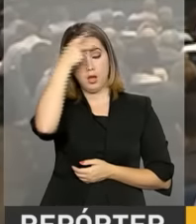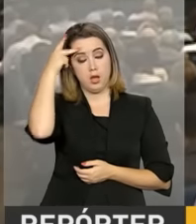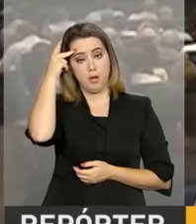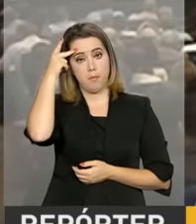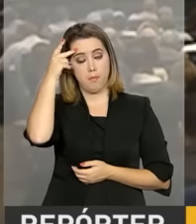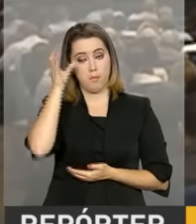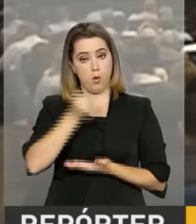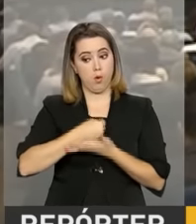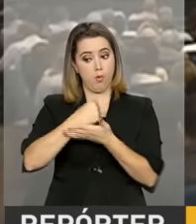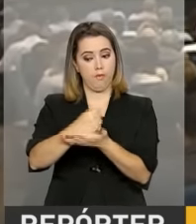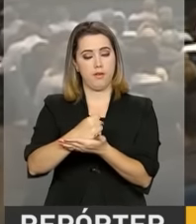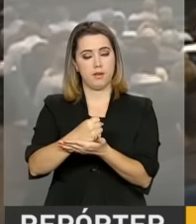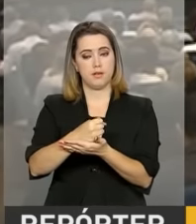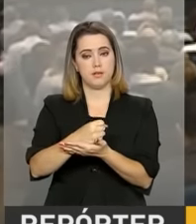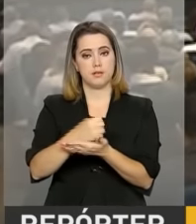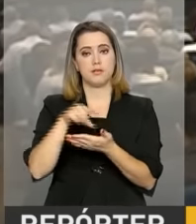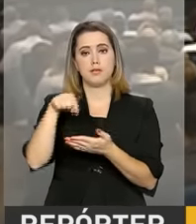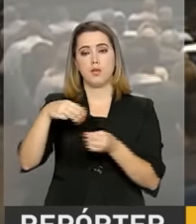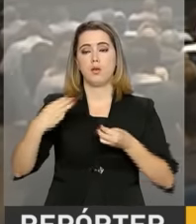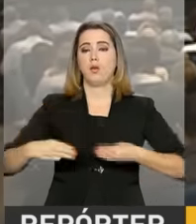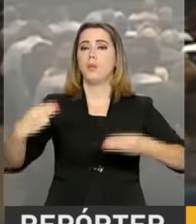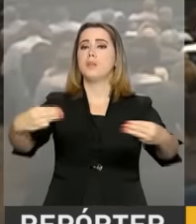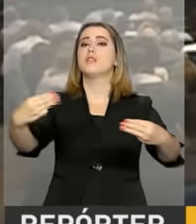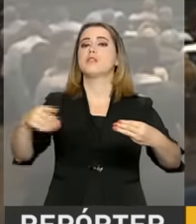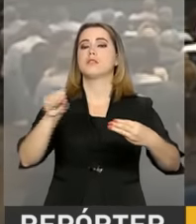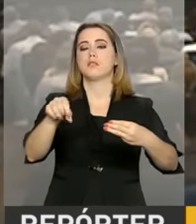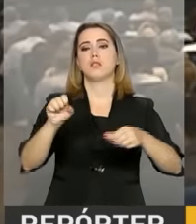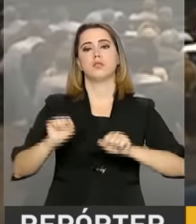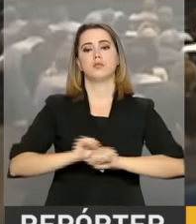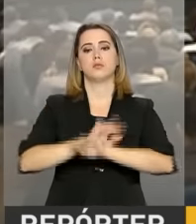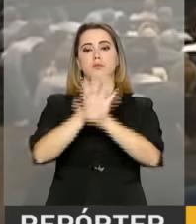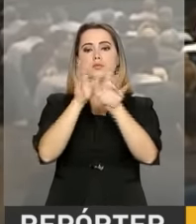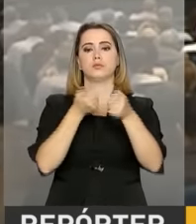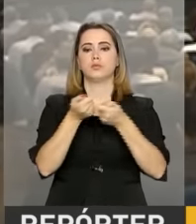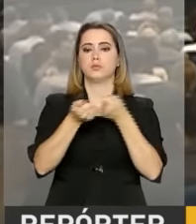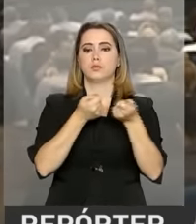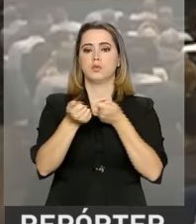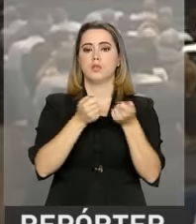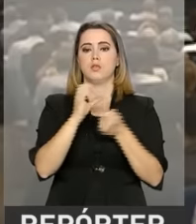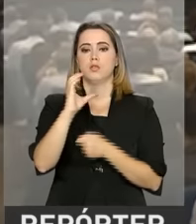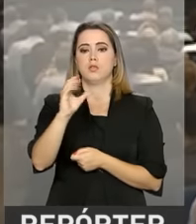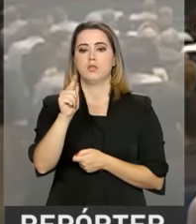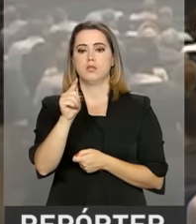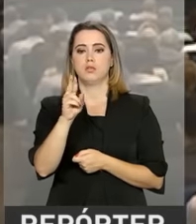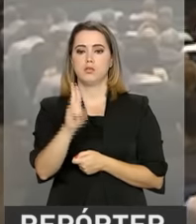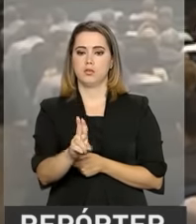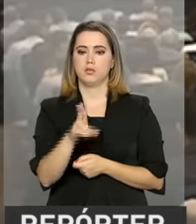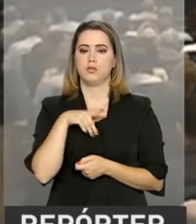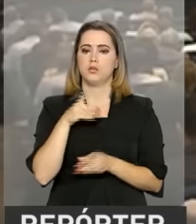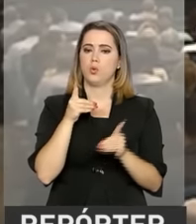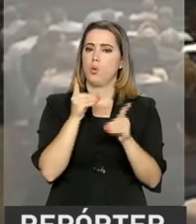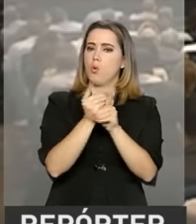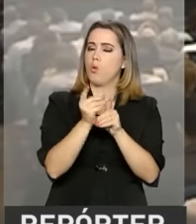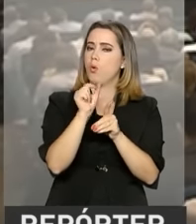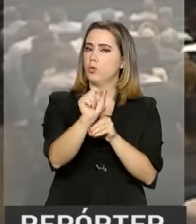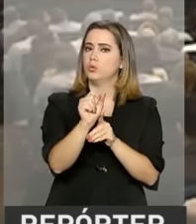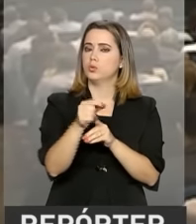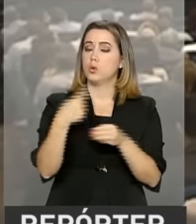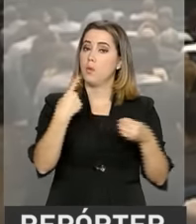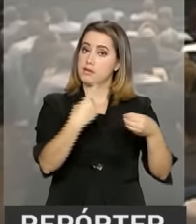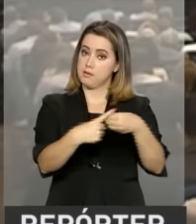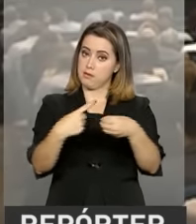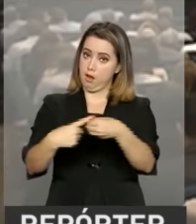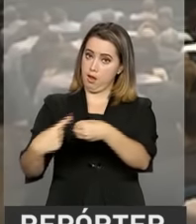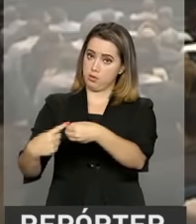o Ministério da Transparência, Fiscalização e Controladoria Geral da União, no encontro Município Transparente, que